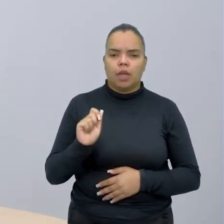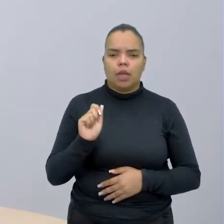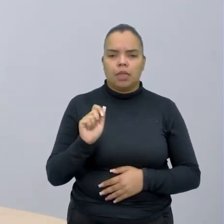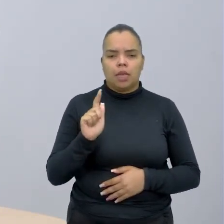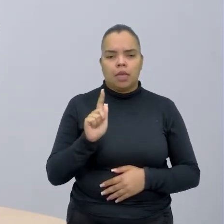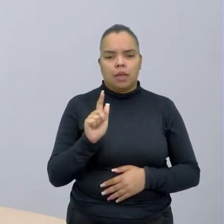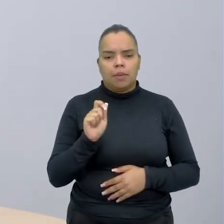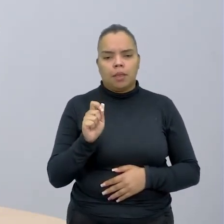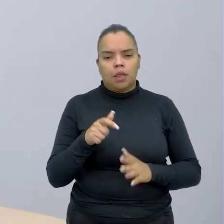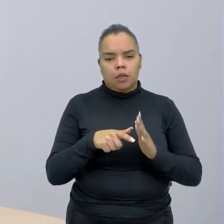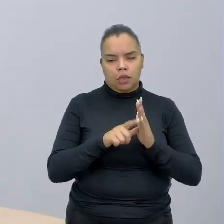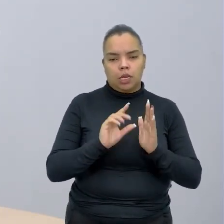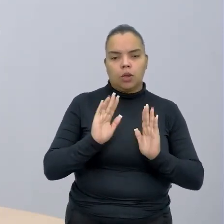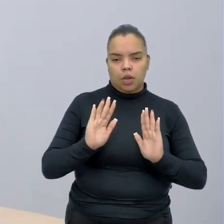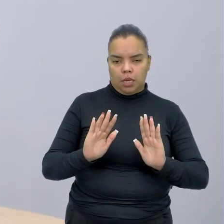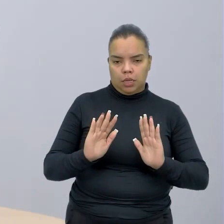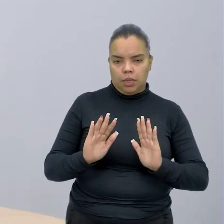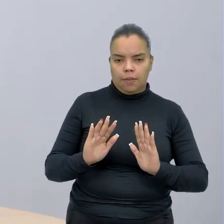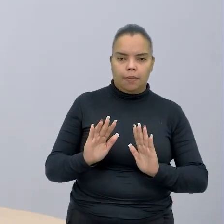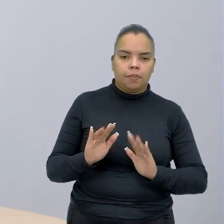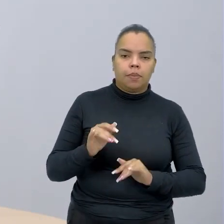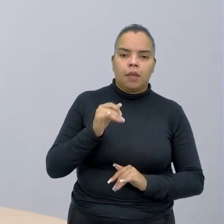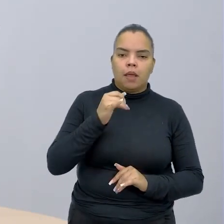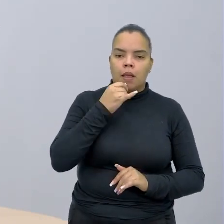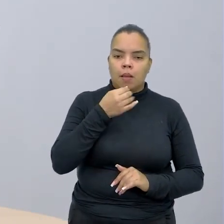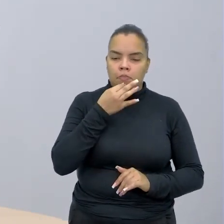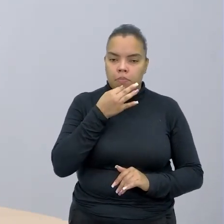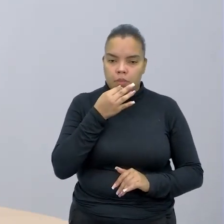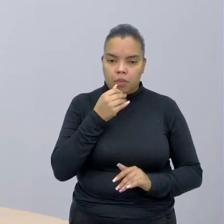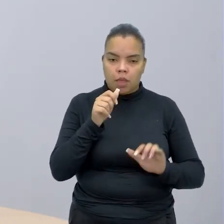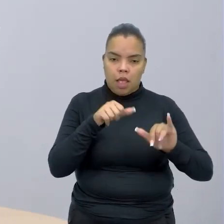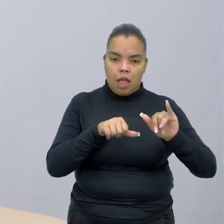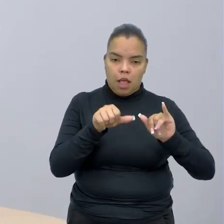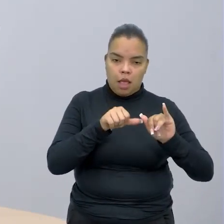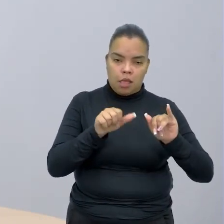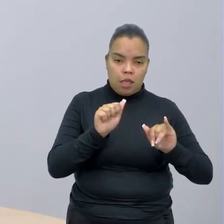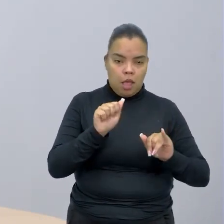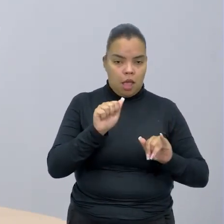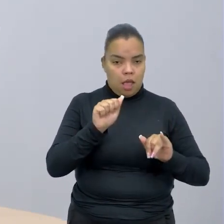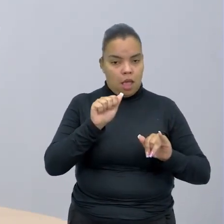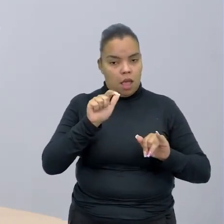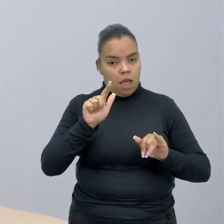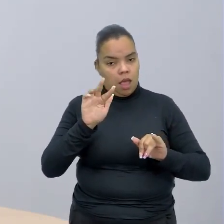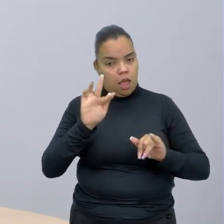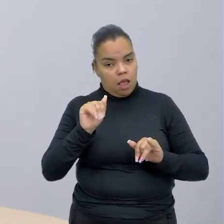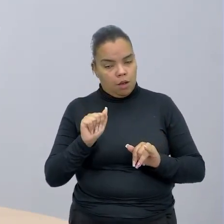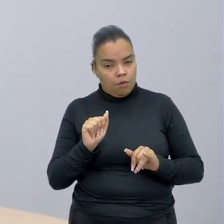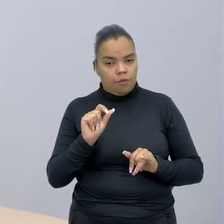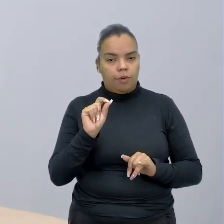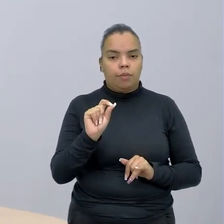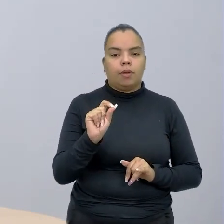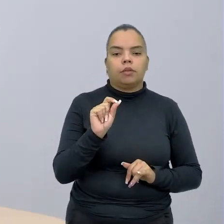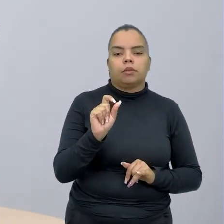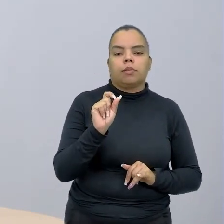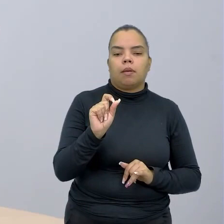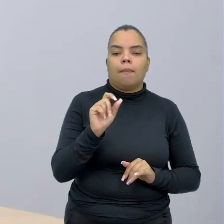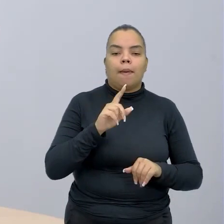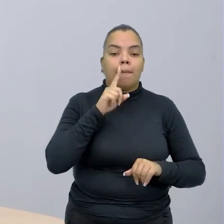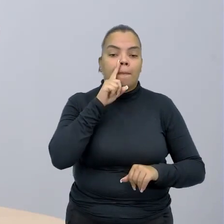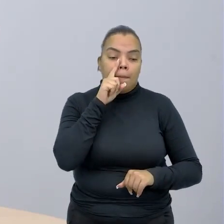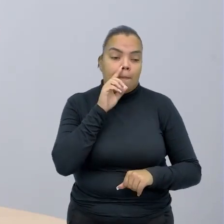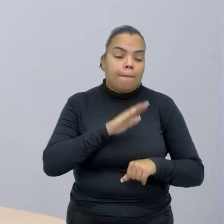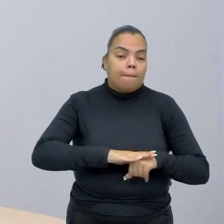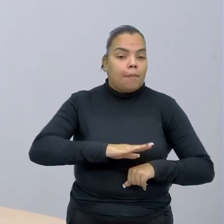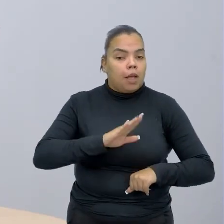perigosa do anterior, porém, se ingerida, a radiação alfa é mais perigosa. Beleza, Douglas. A Rosilaine